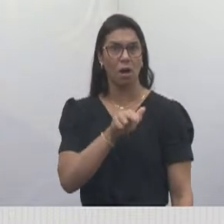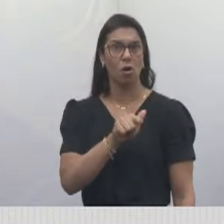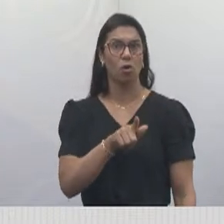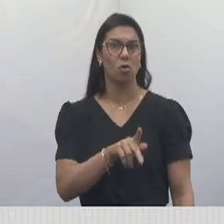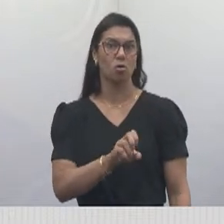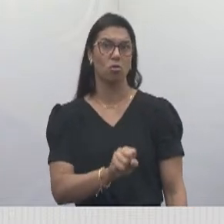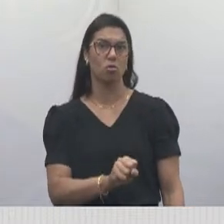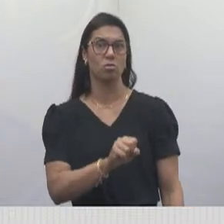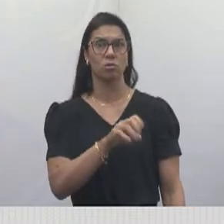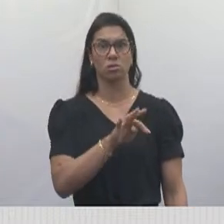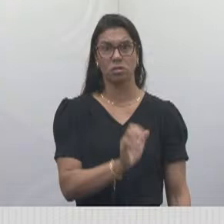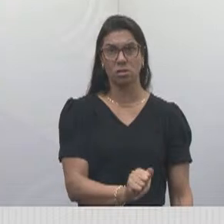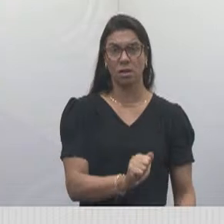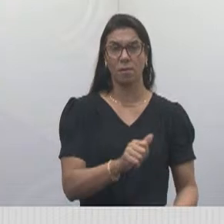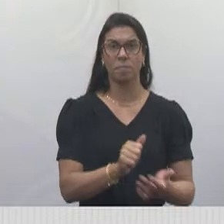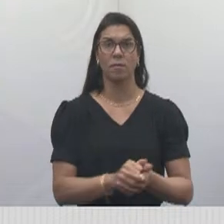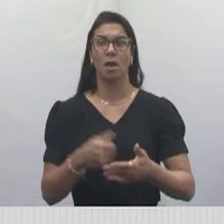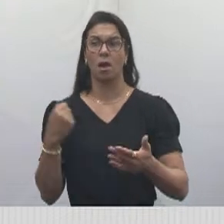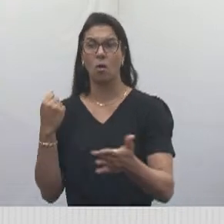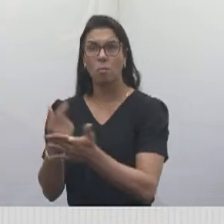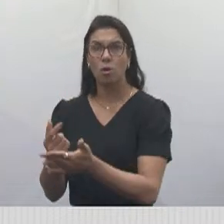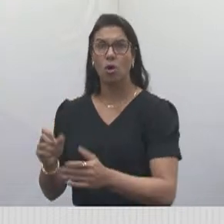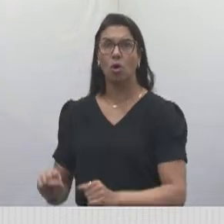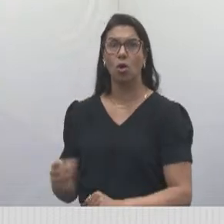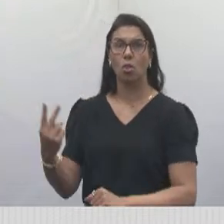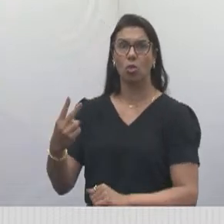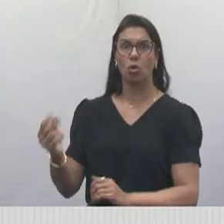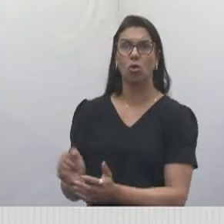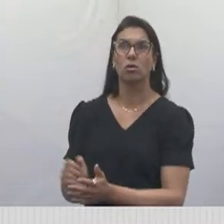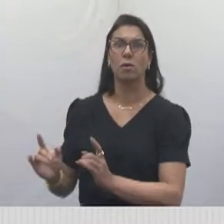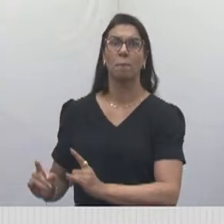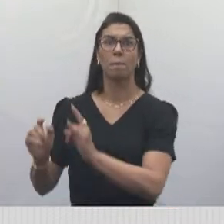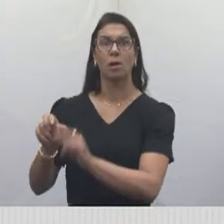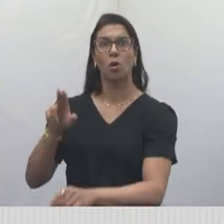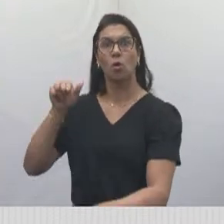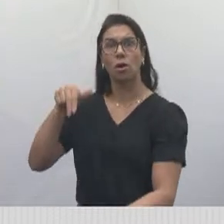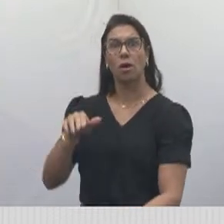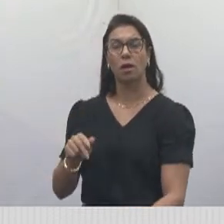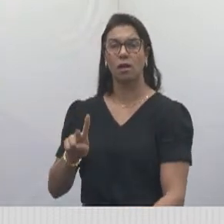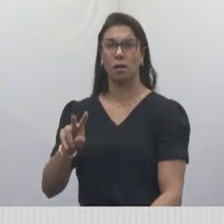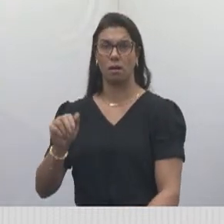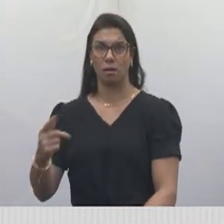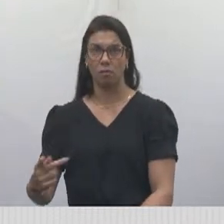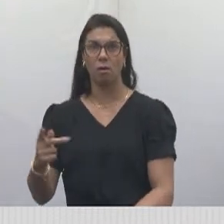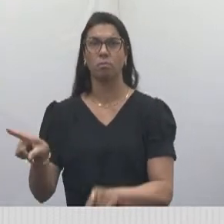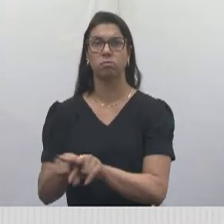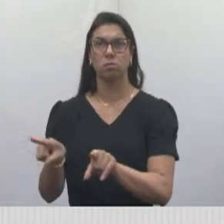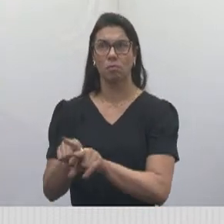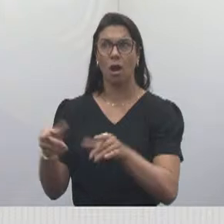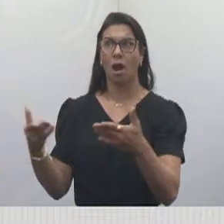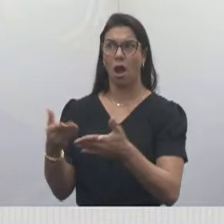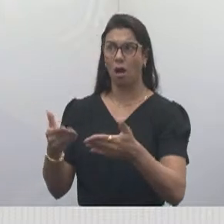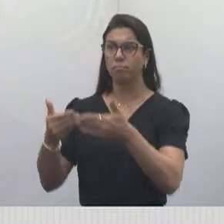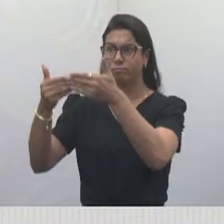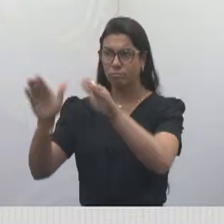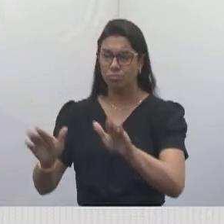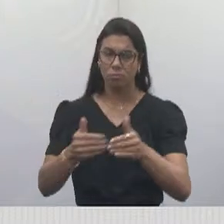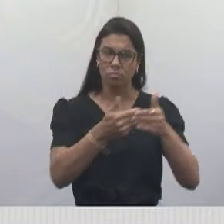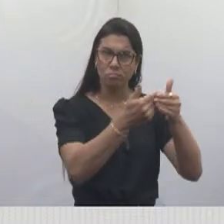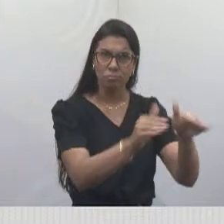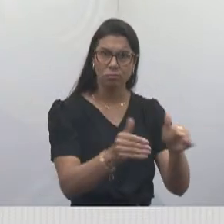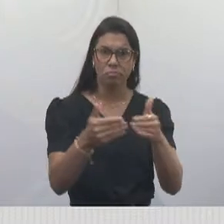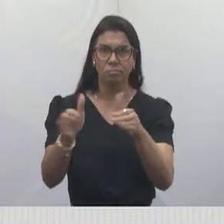nós comprássemos os 2 prédios da Univap que há mais de 10 anos estavam alugados. Lá tem escola funcionando em 2 prédios da